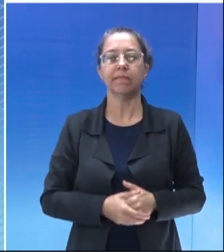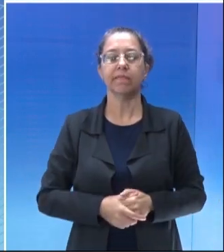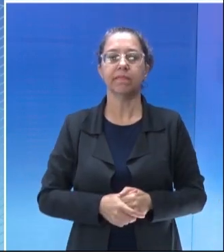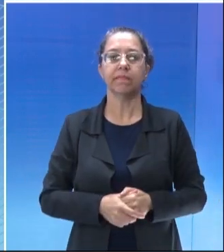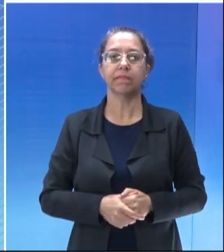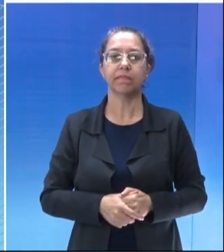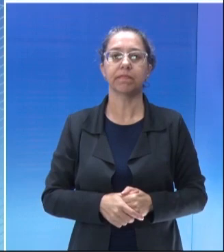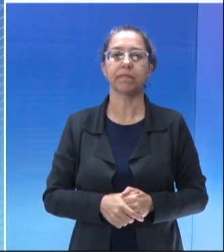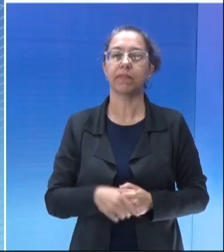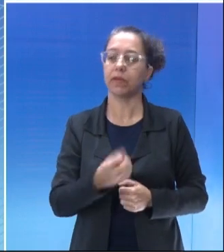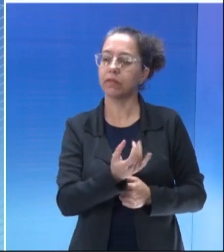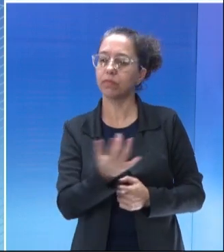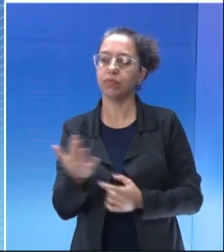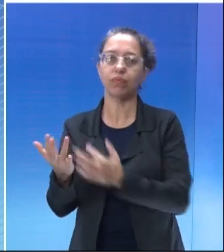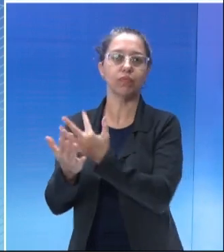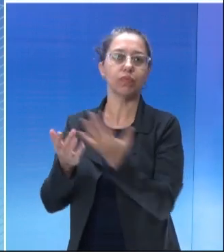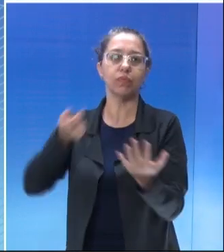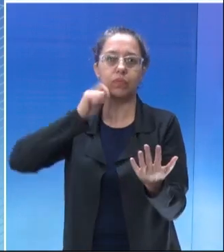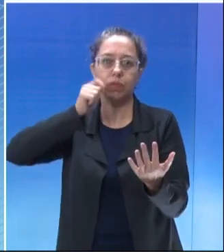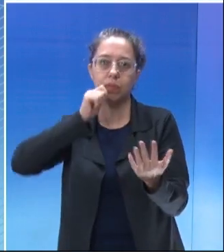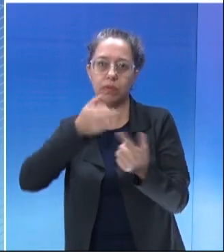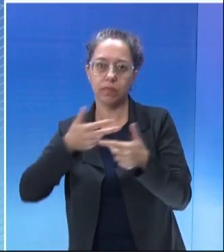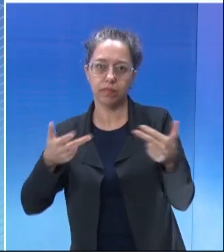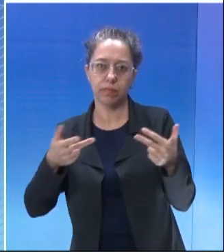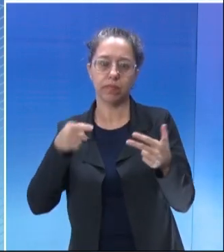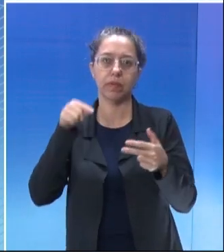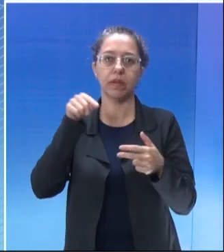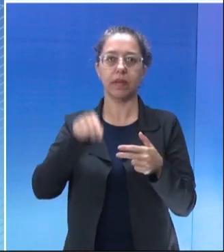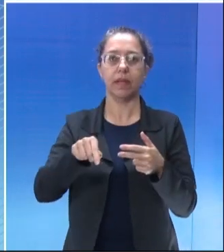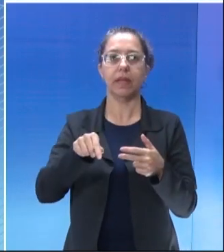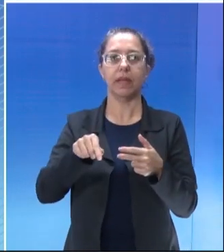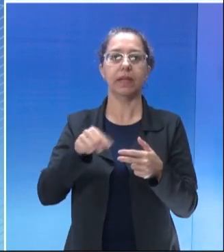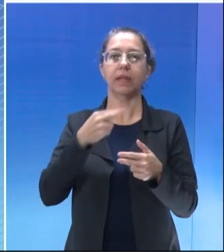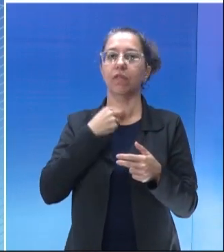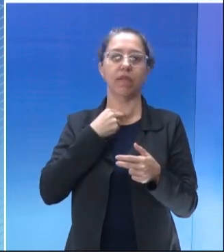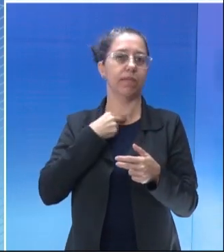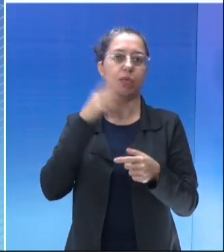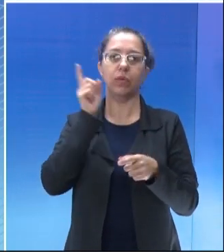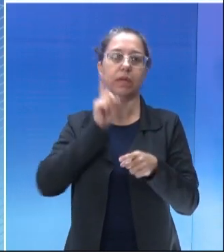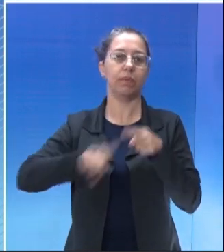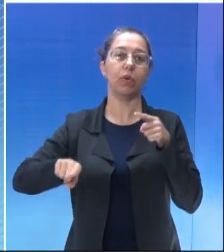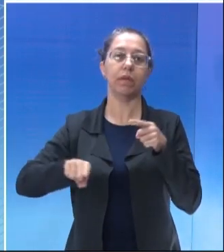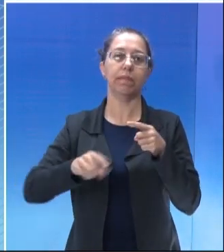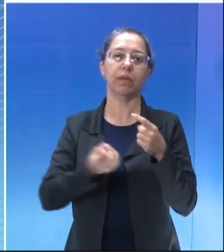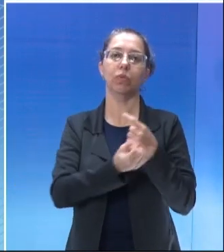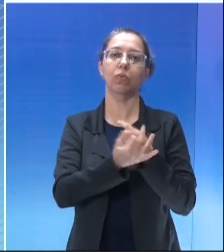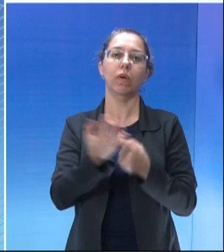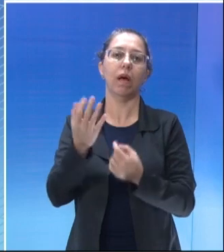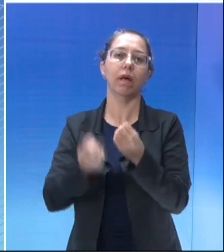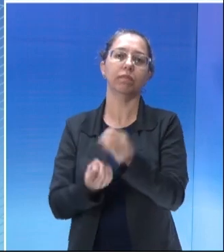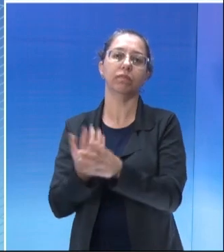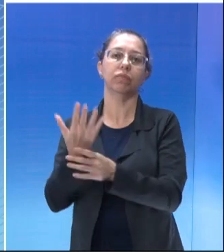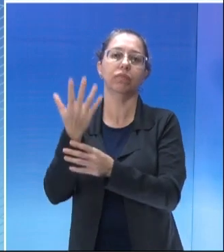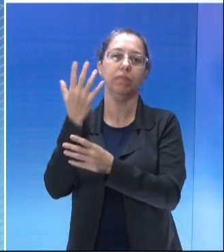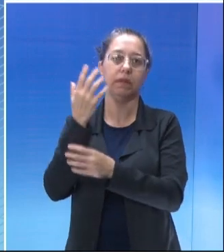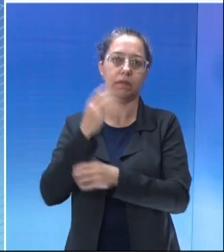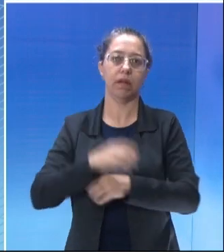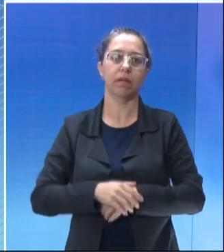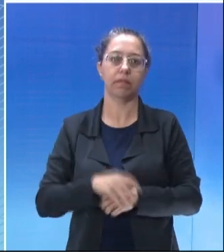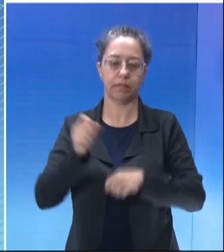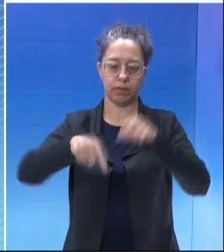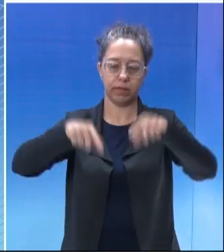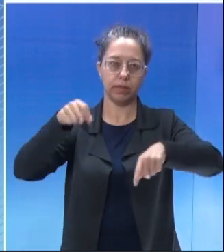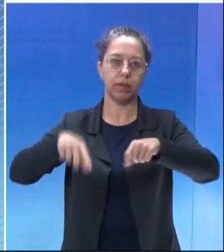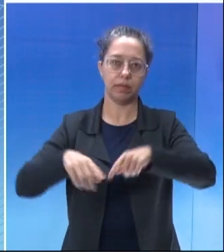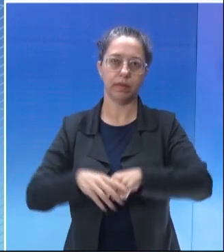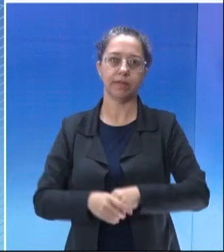No caso de drogas, psicotrópicos, é a desapropriação. Tá aí outro assunto que você tem que pesquisar. Diferença entre